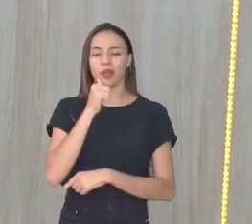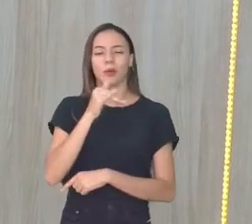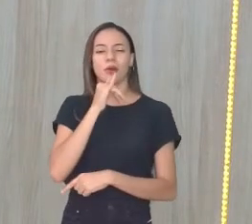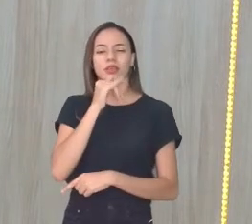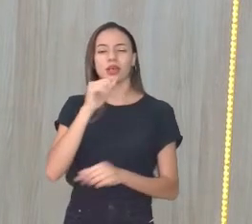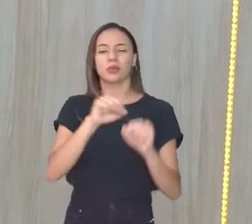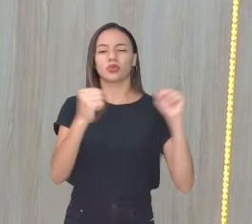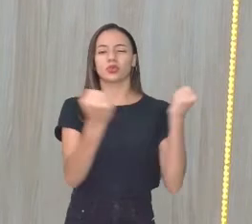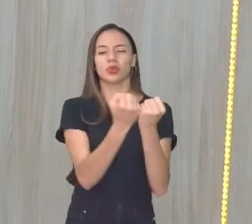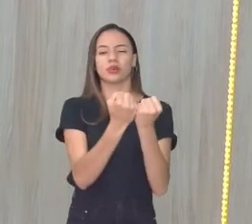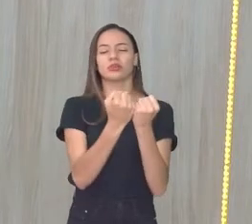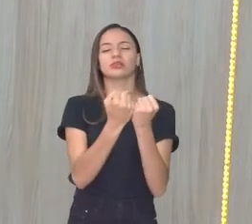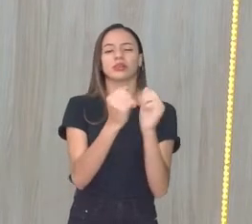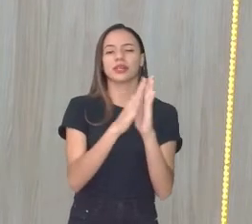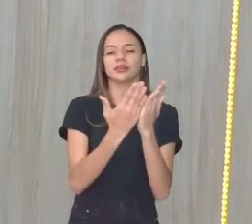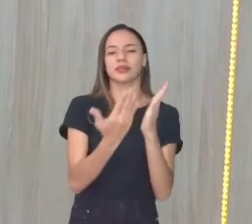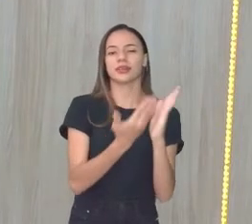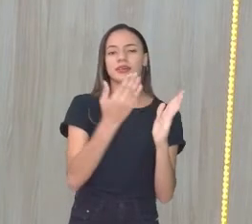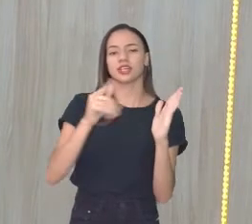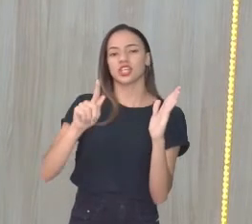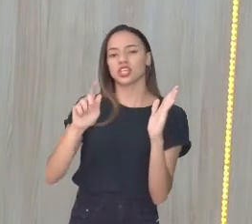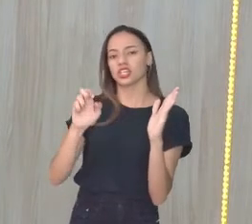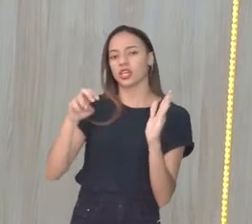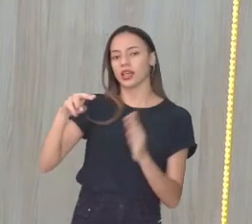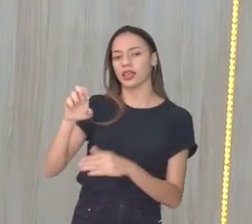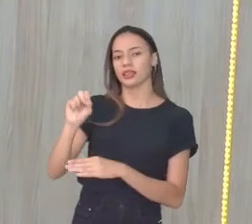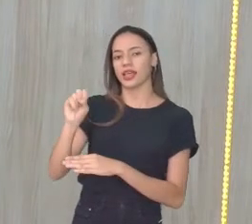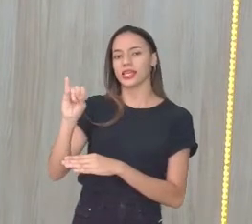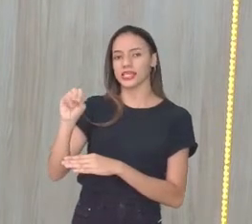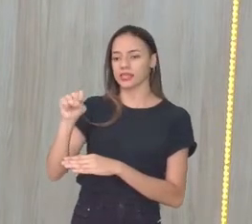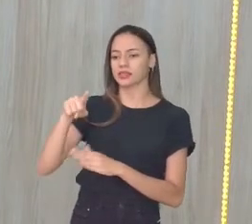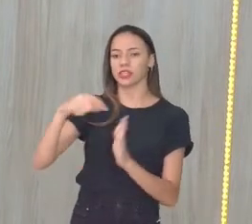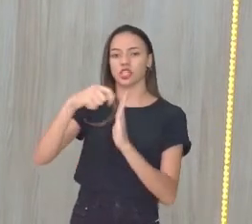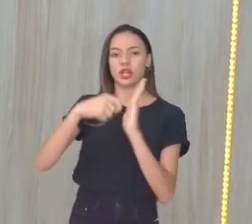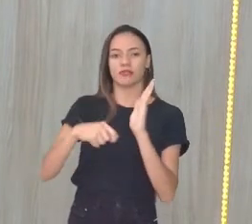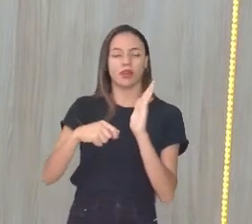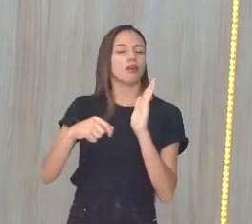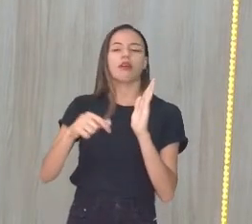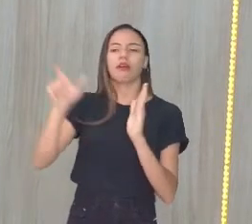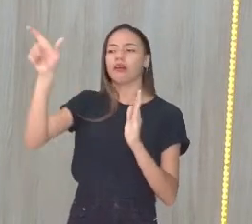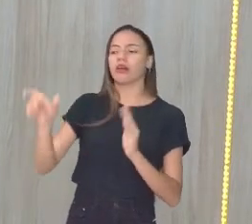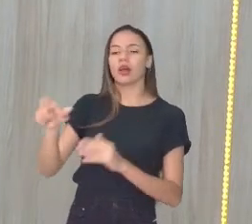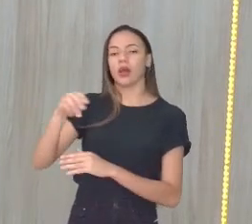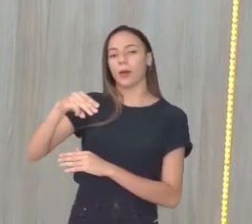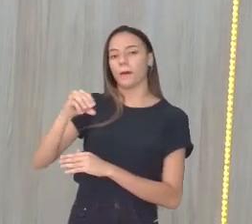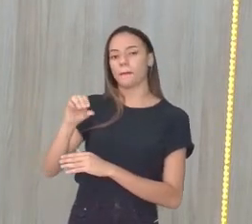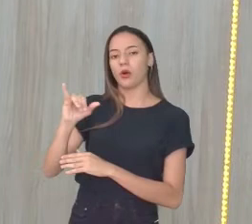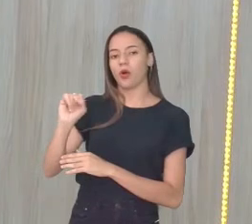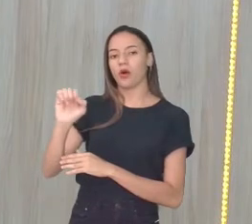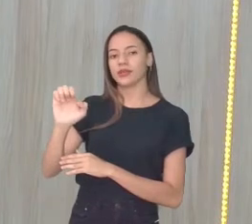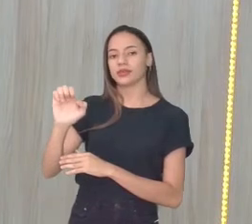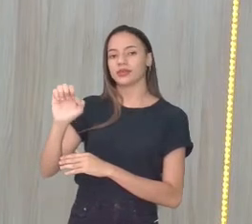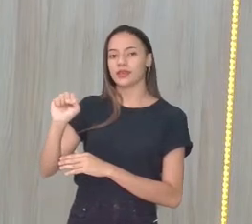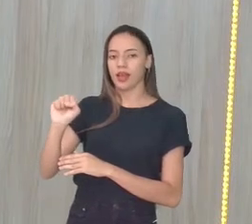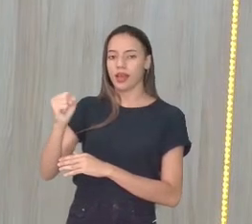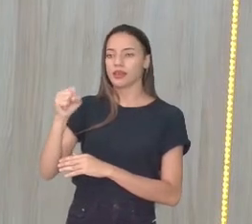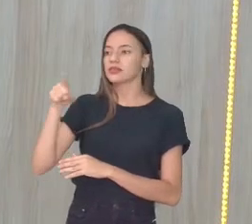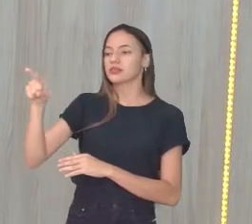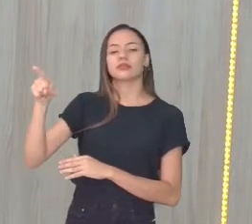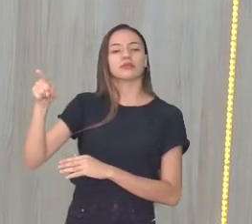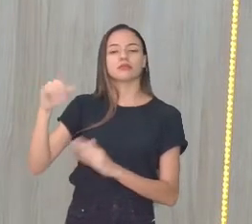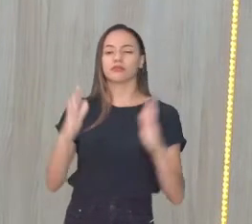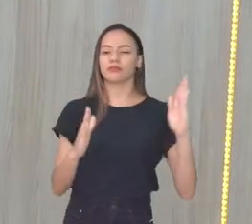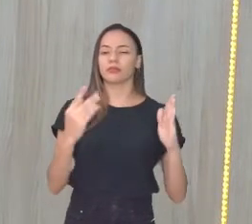livro do Gênesis, que foi Moisés, né, só para entrar nessa questão aí, de onde vem essa questão cultural, né, que Moisés,